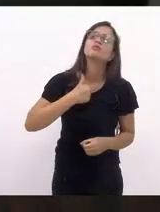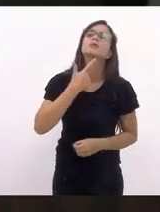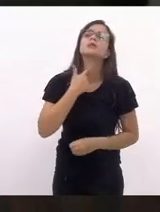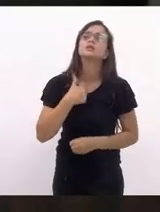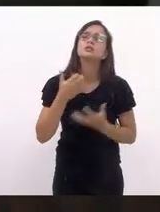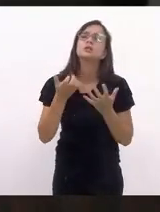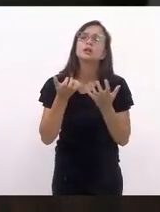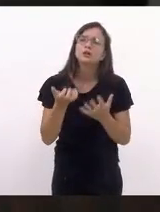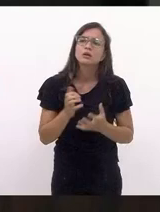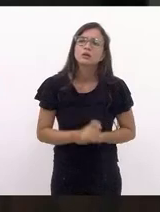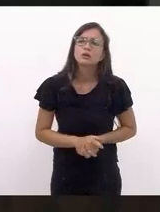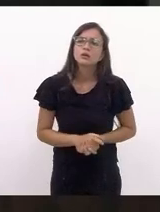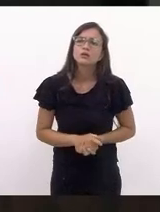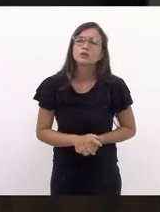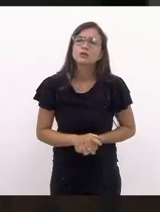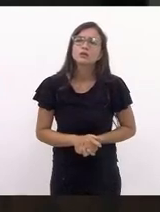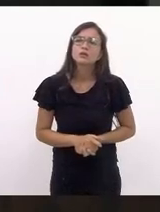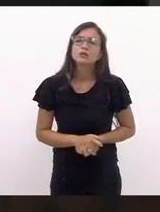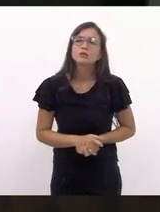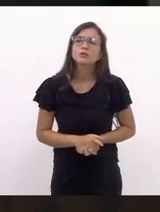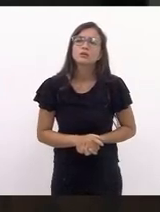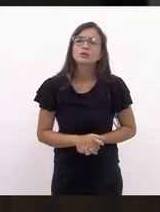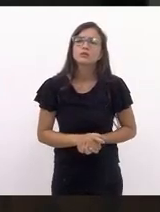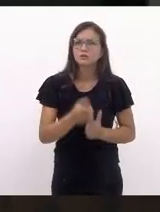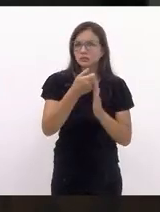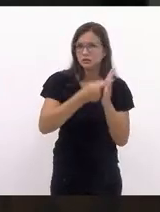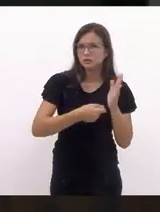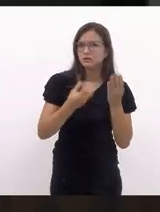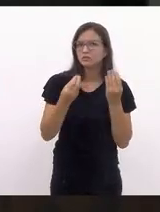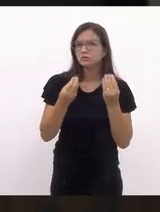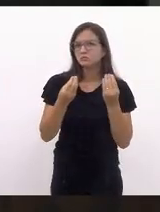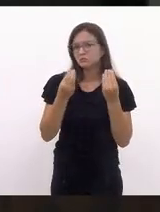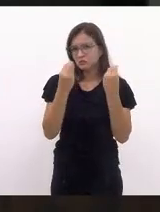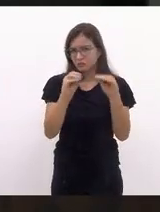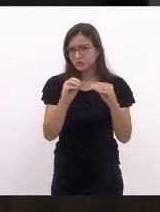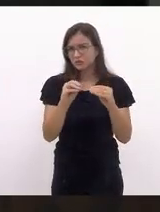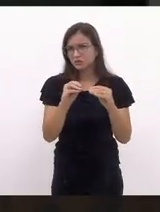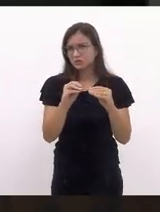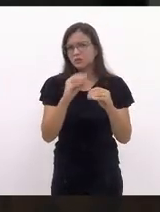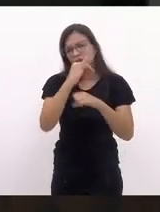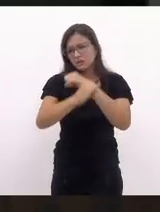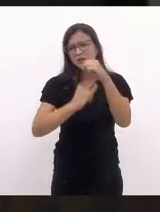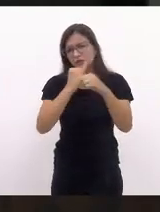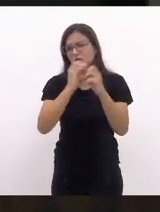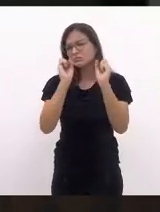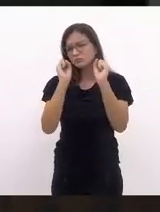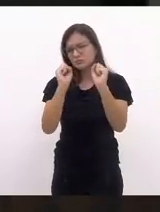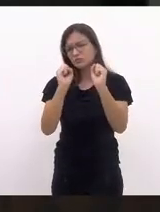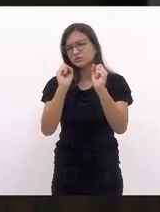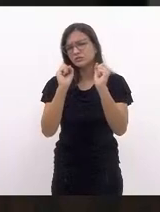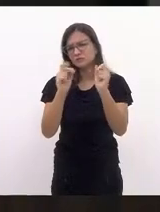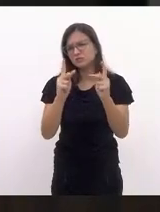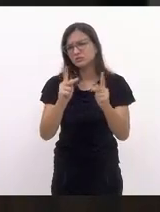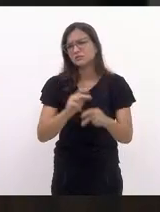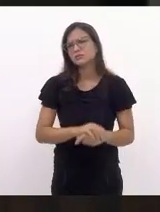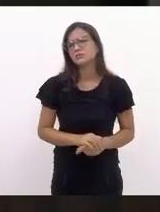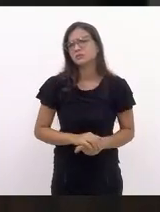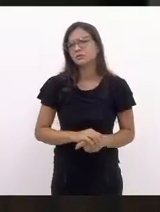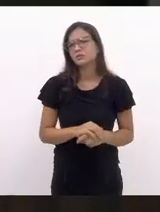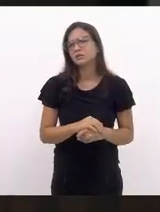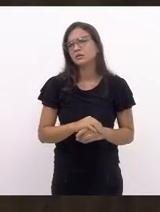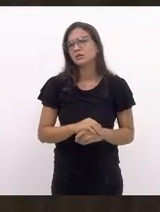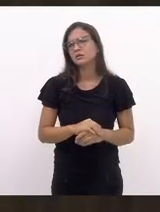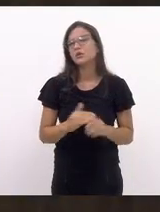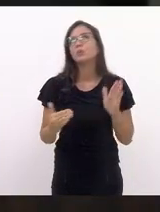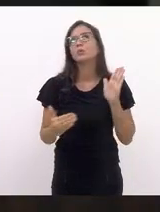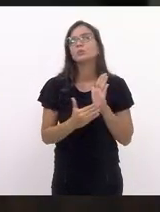consegue fazer publicar redação do vencido e a digital pode ser tá e vem a última